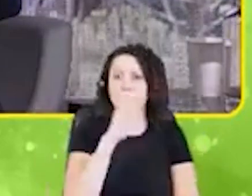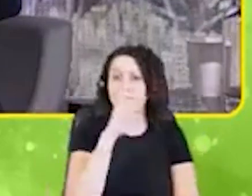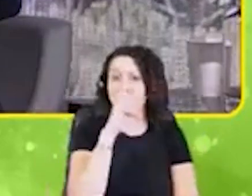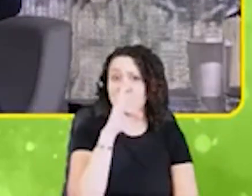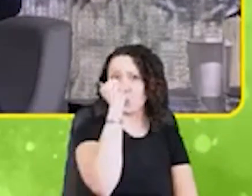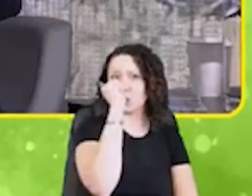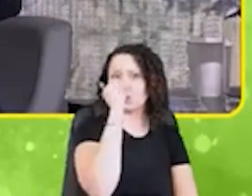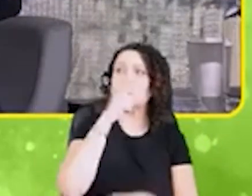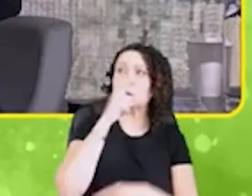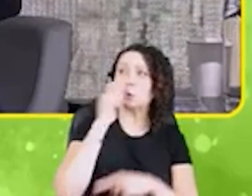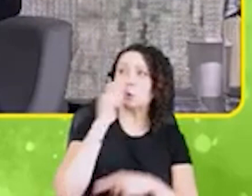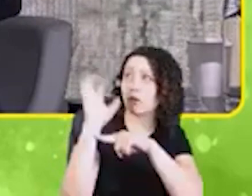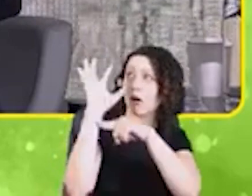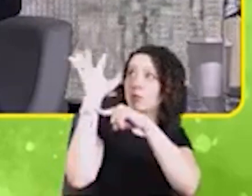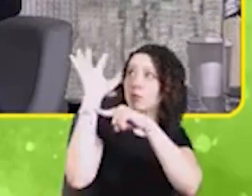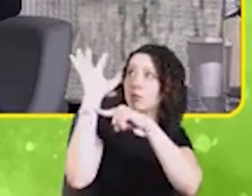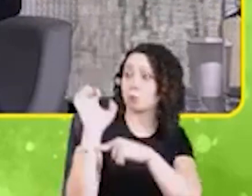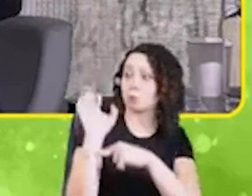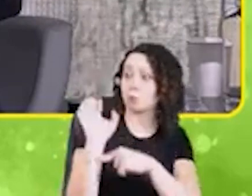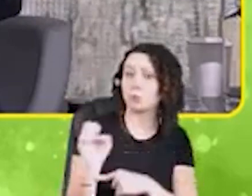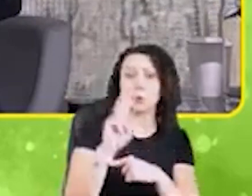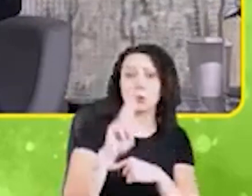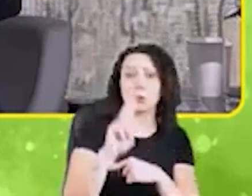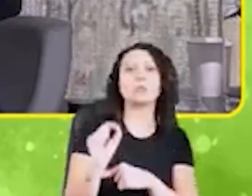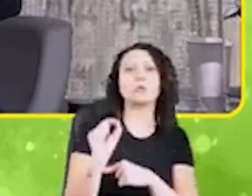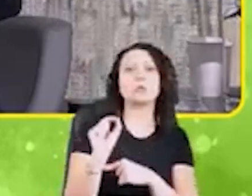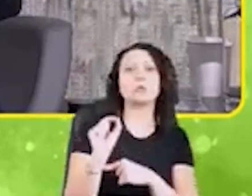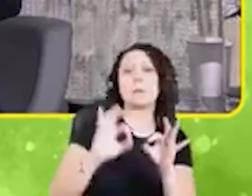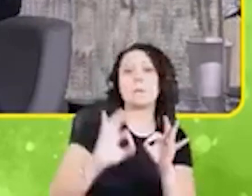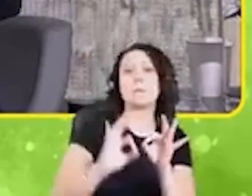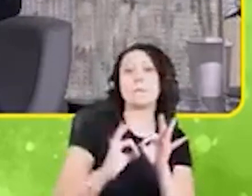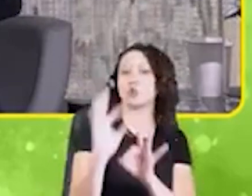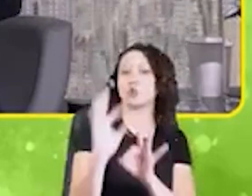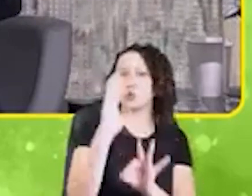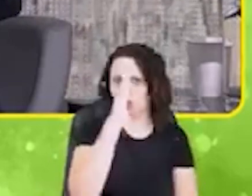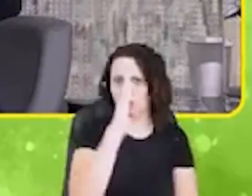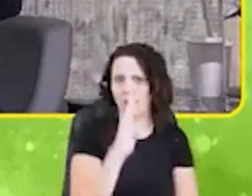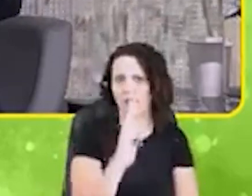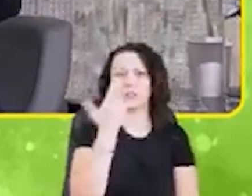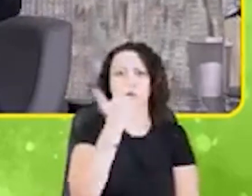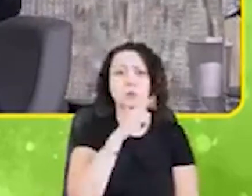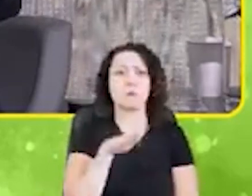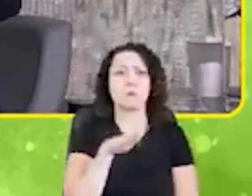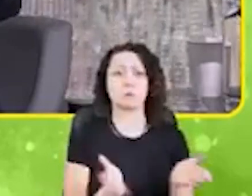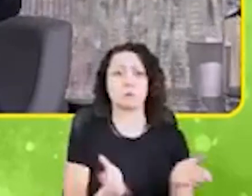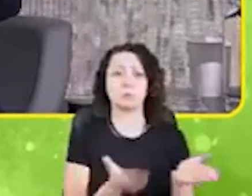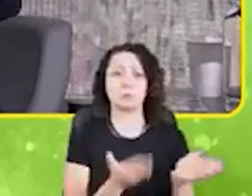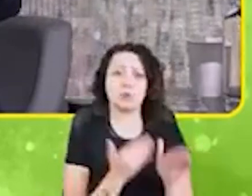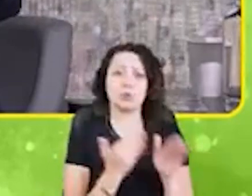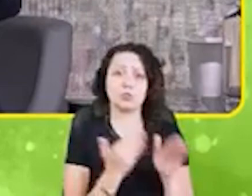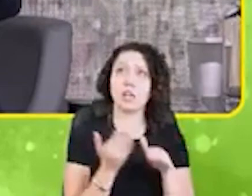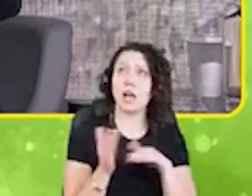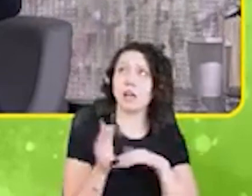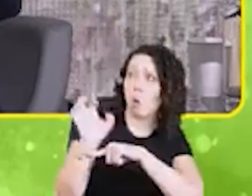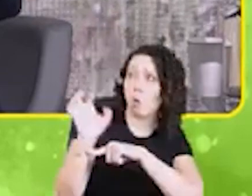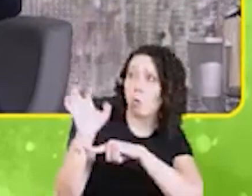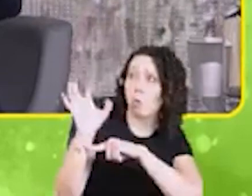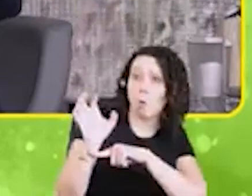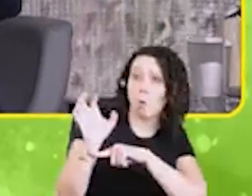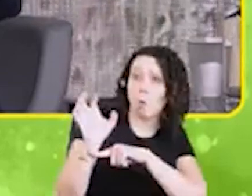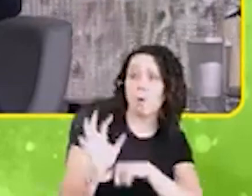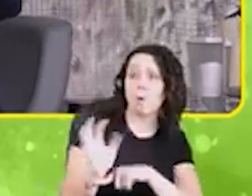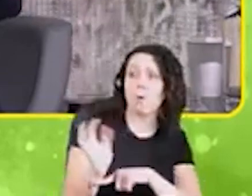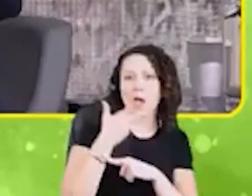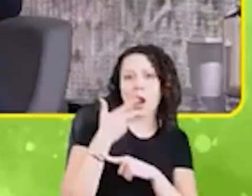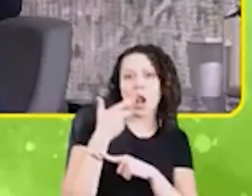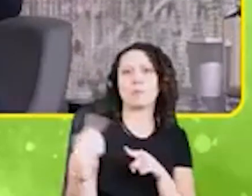por meio do método plantio direto e que você aumenta a produtividade e captura mais carvão para um país com as extensões